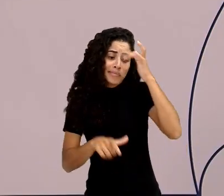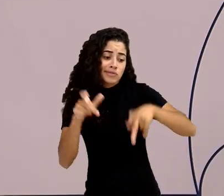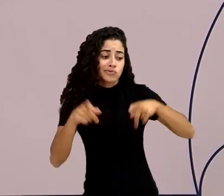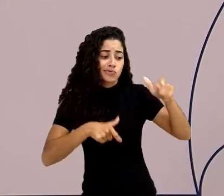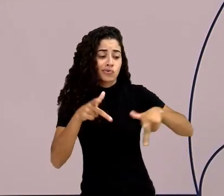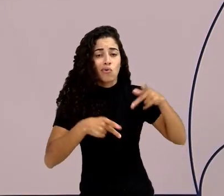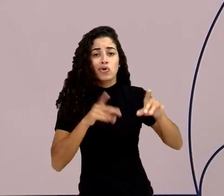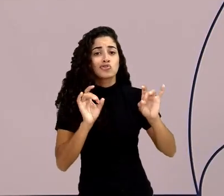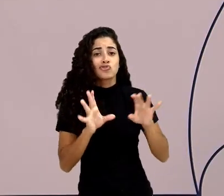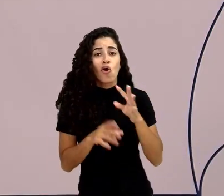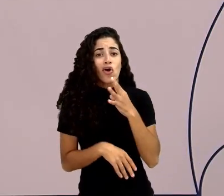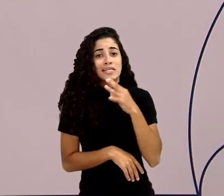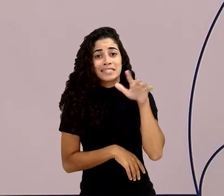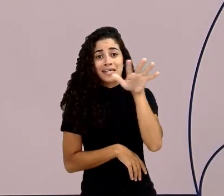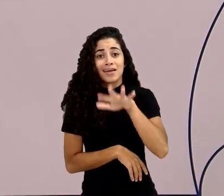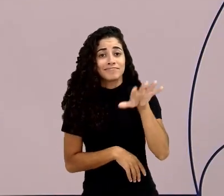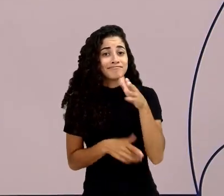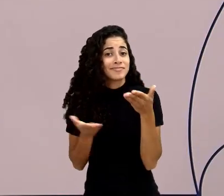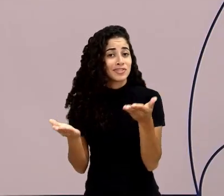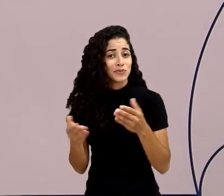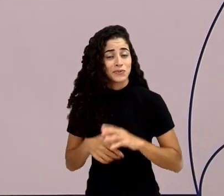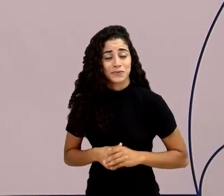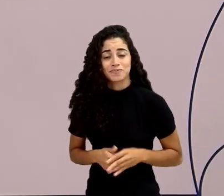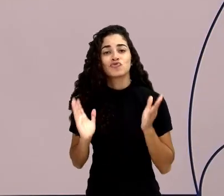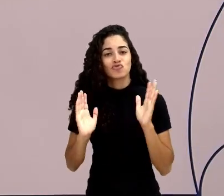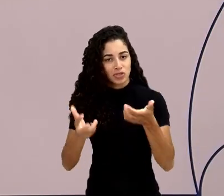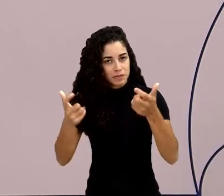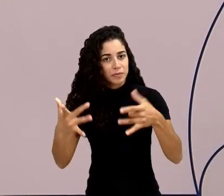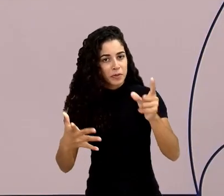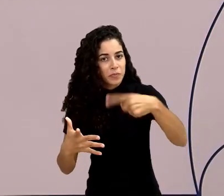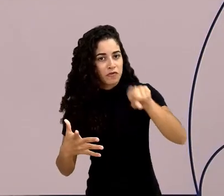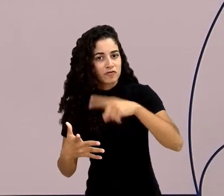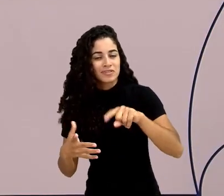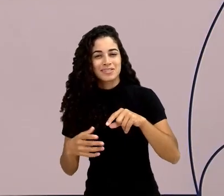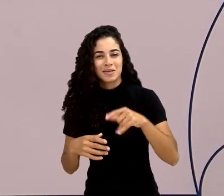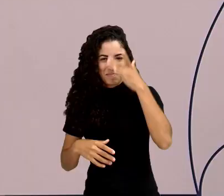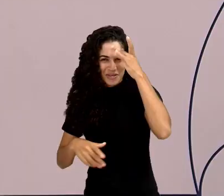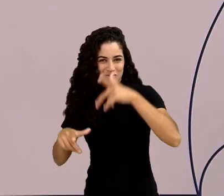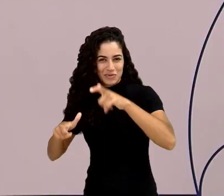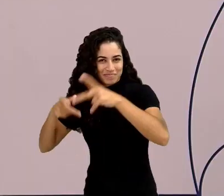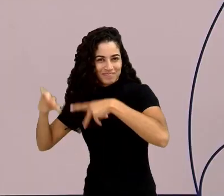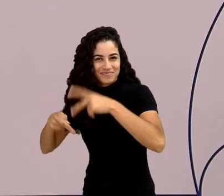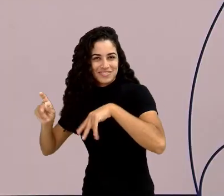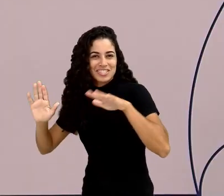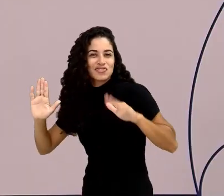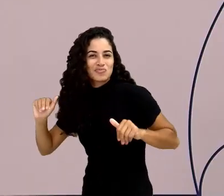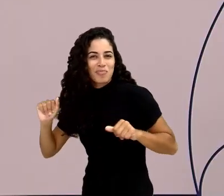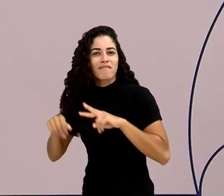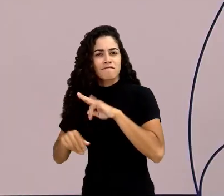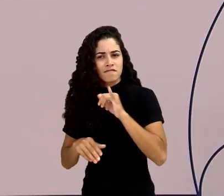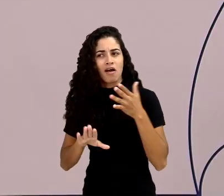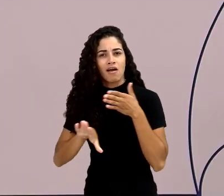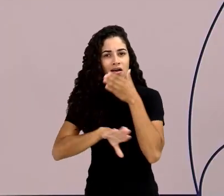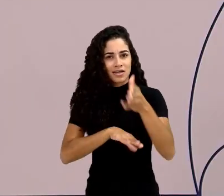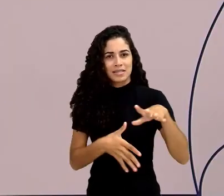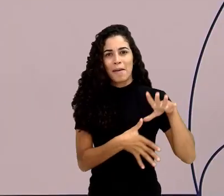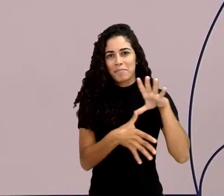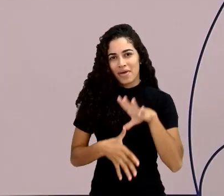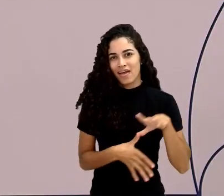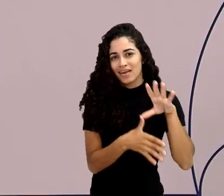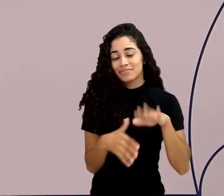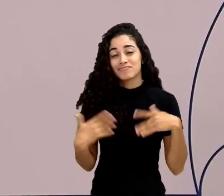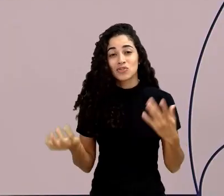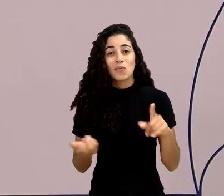período. Porém, como eu falei agora há pouco para vocês, os espanhóis eles vão chegar à América. Então, vai haver